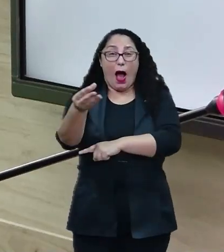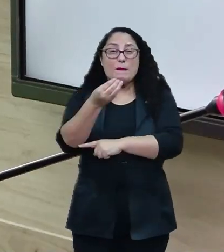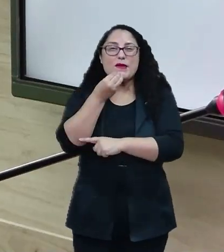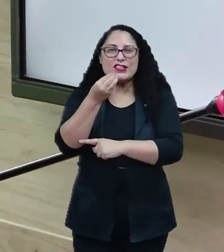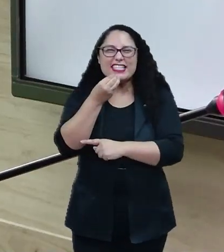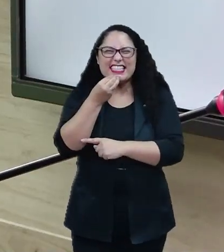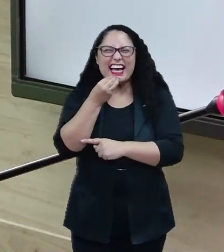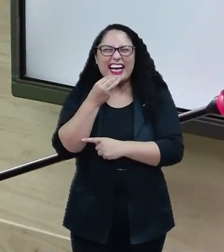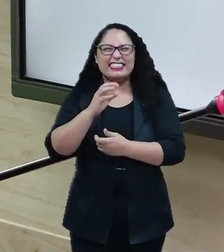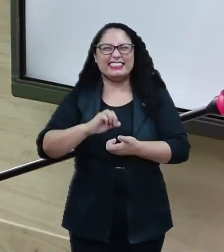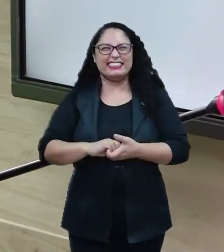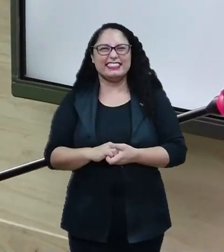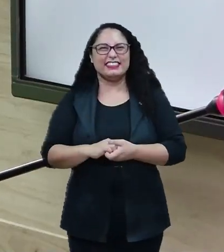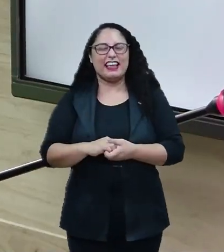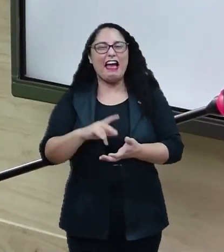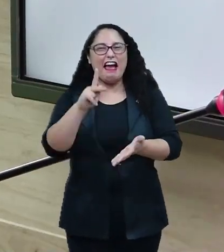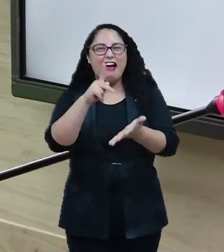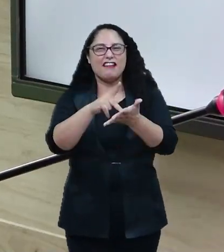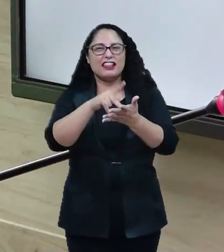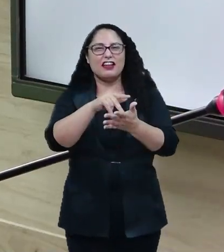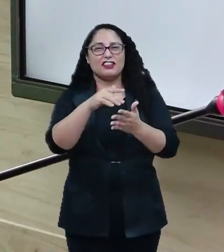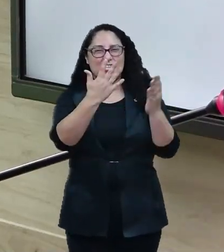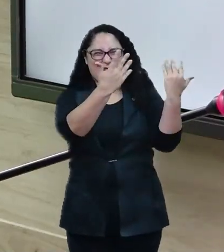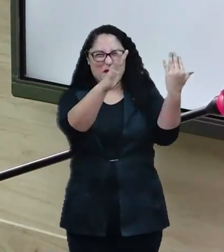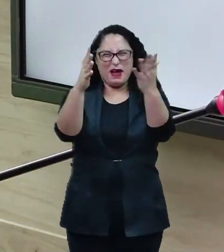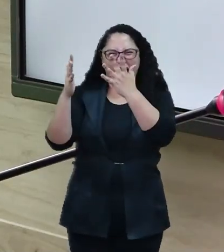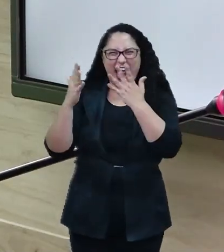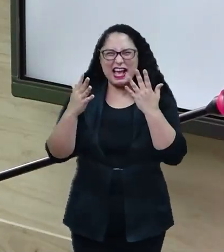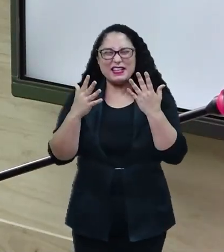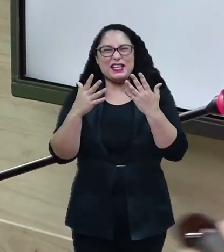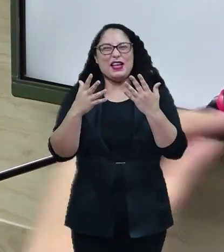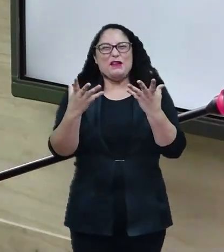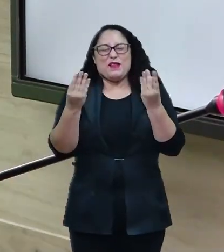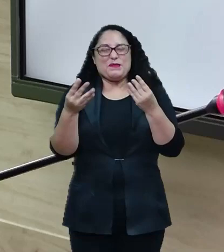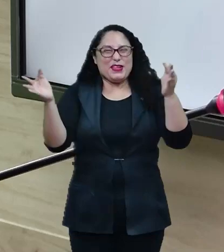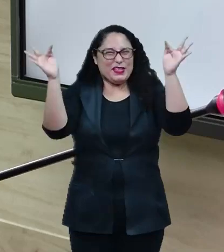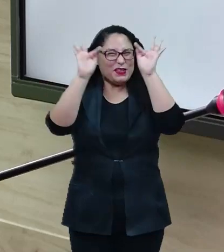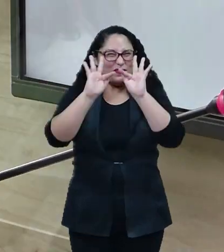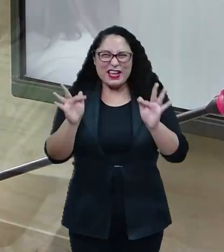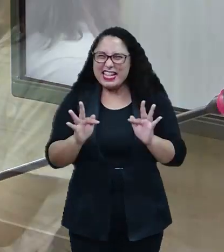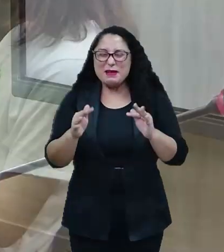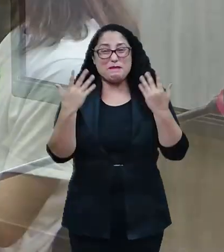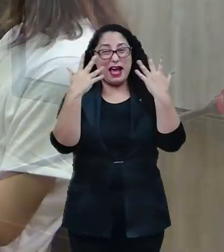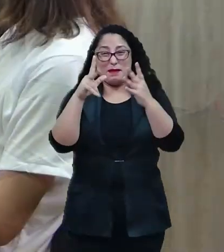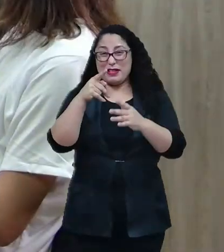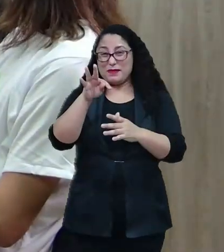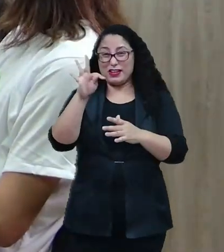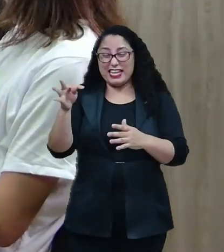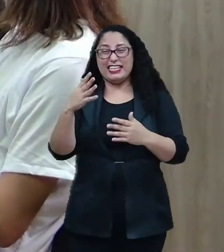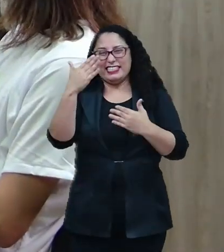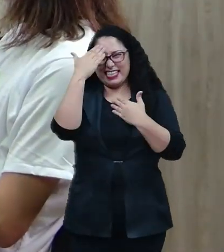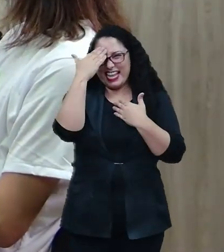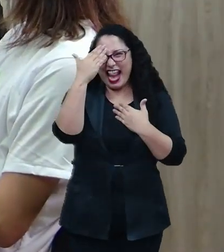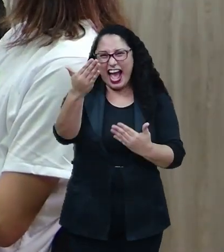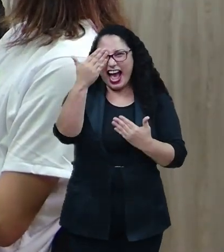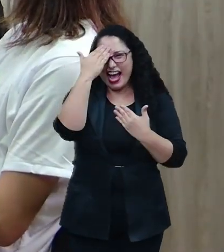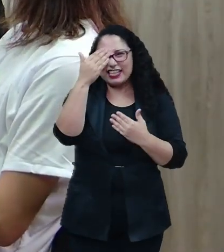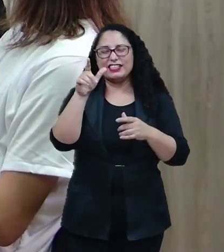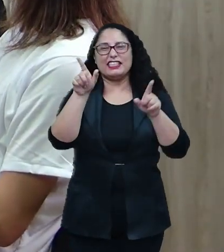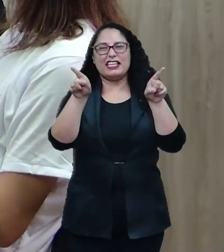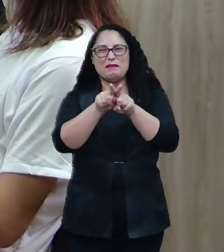oportunidades. Então, realmente, vocês estão de parabéns, né? Eu fico muito Parabéns pelo feliz kit, e muito grato a meninos. vocês